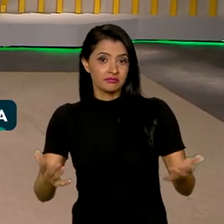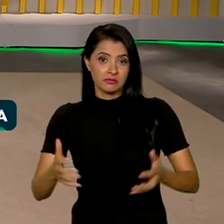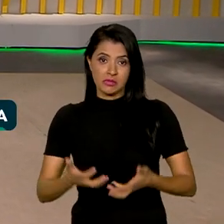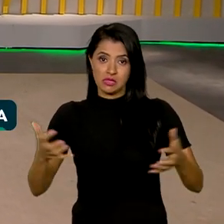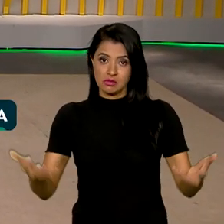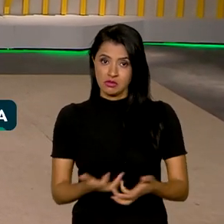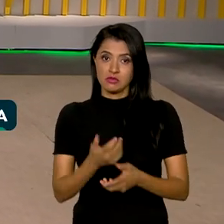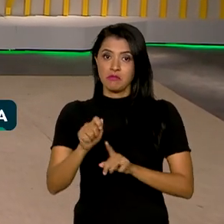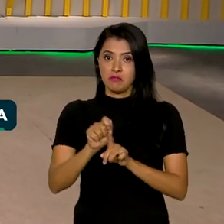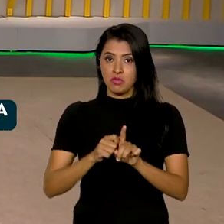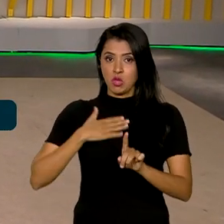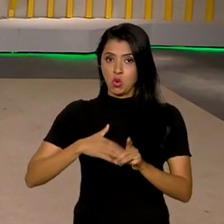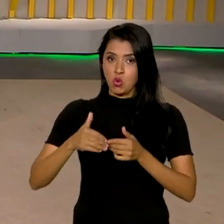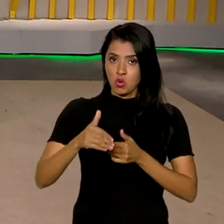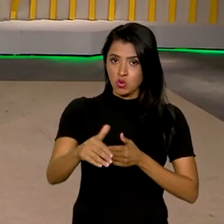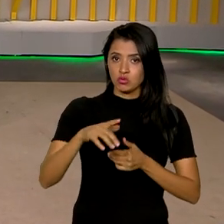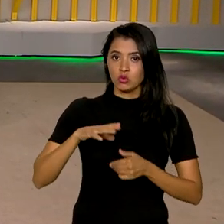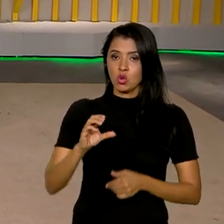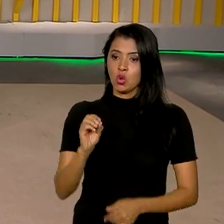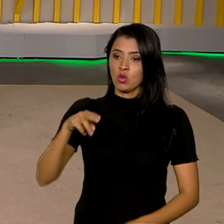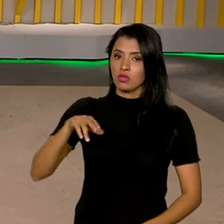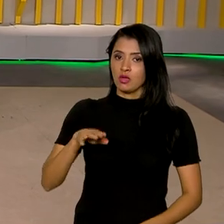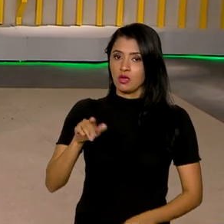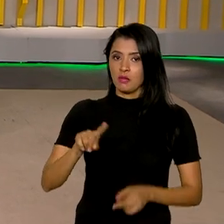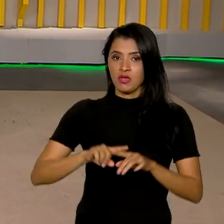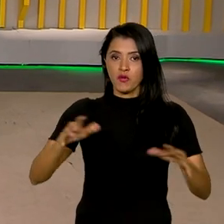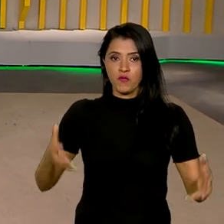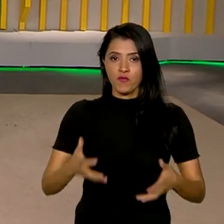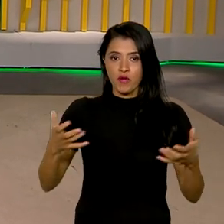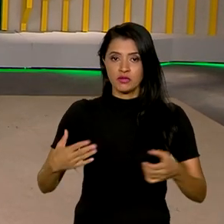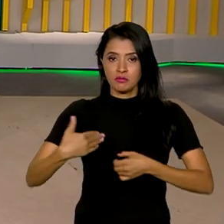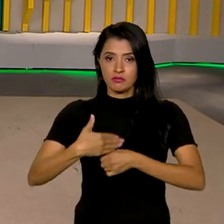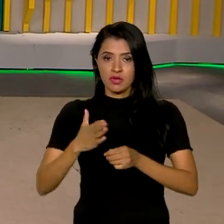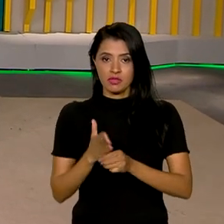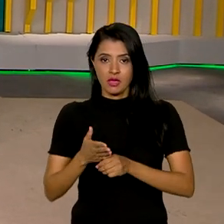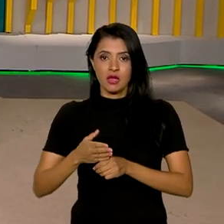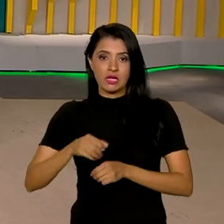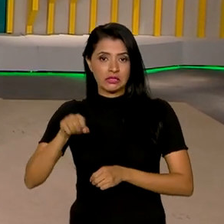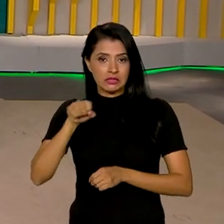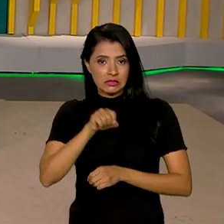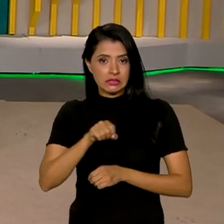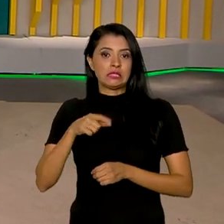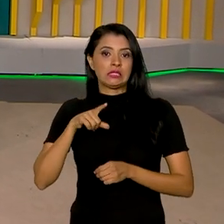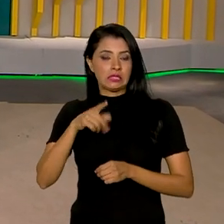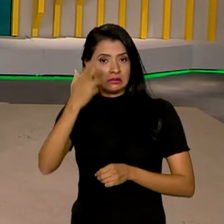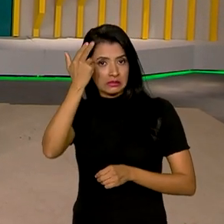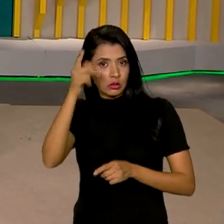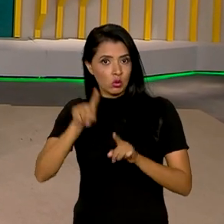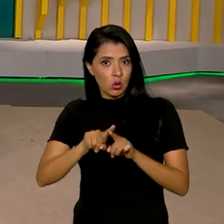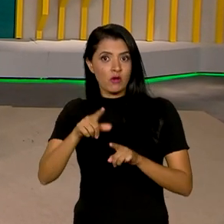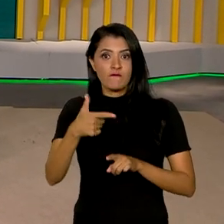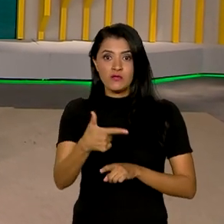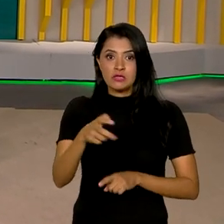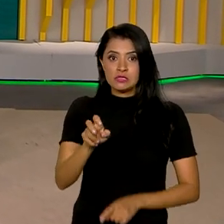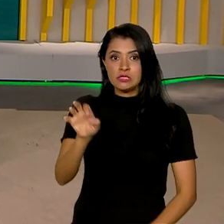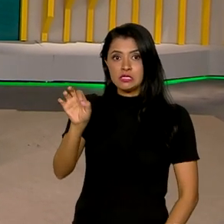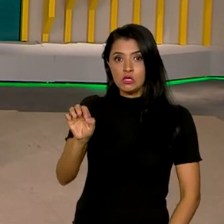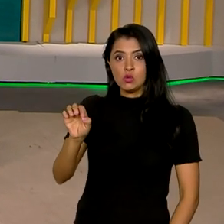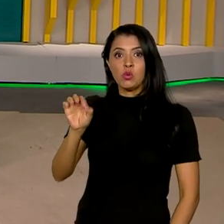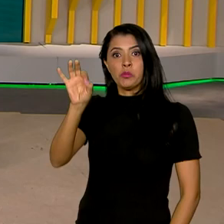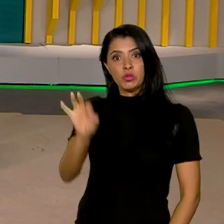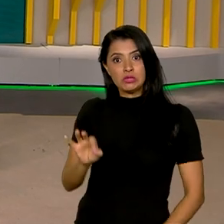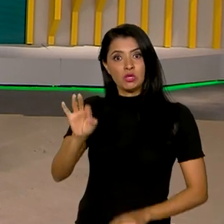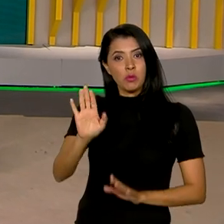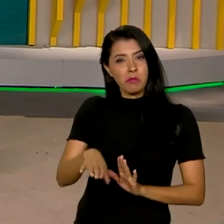agosto. Segundo a Conab, produtos como alface, batata e cenoura ficaram em média 25% mais baratos no mês de